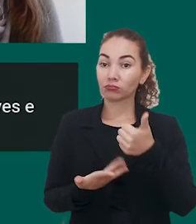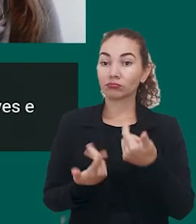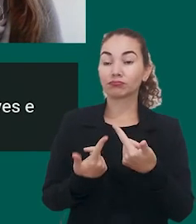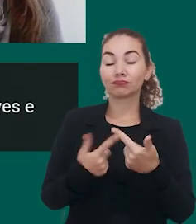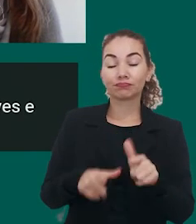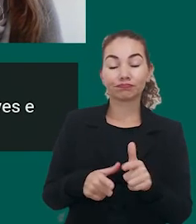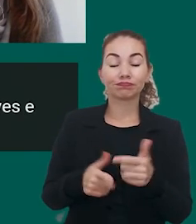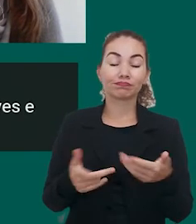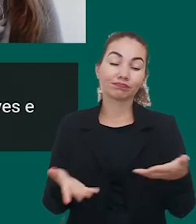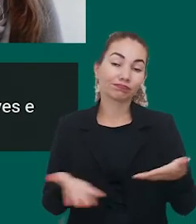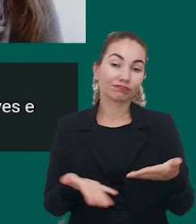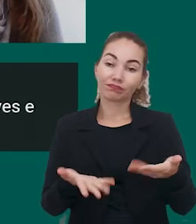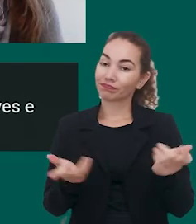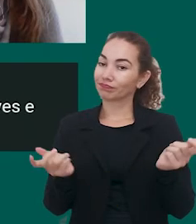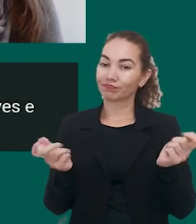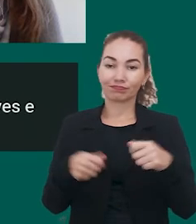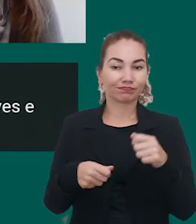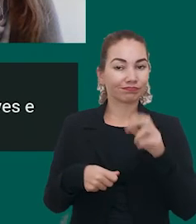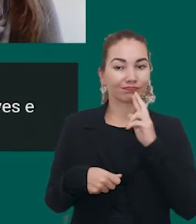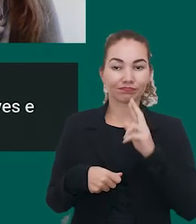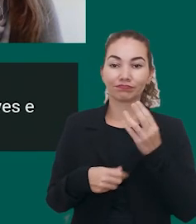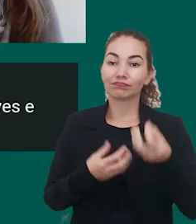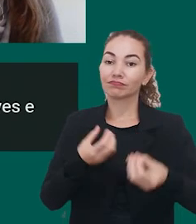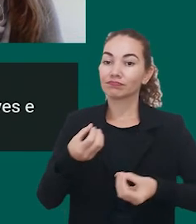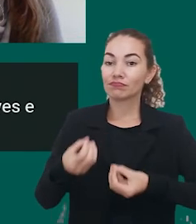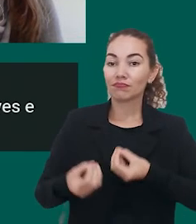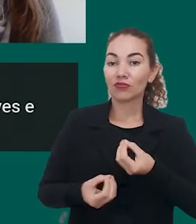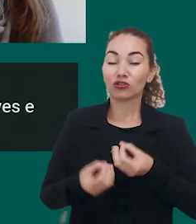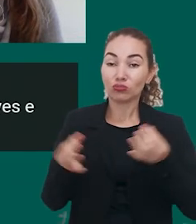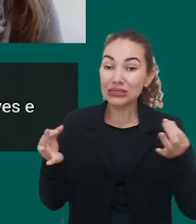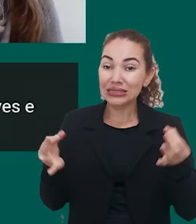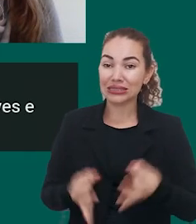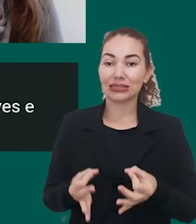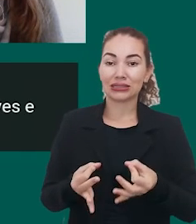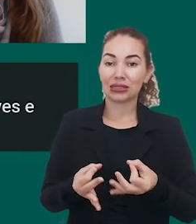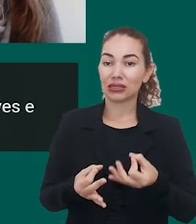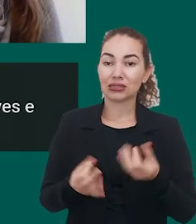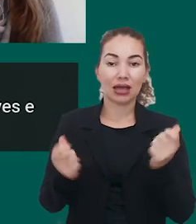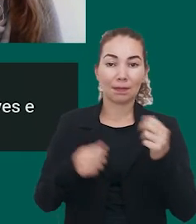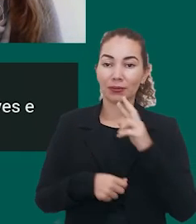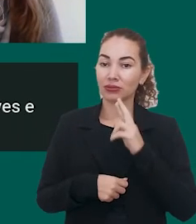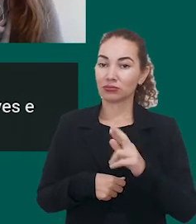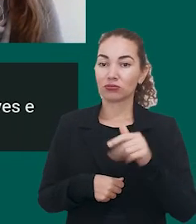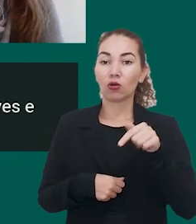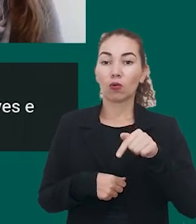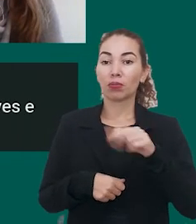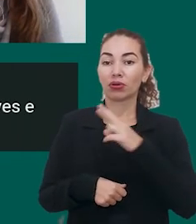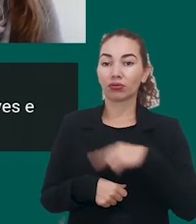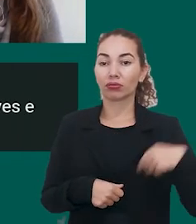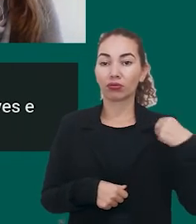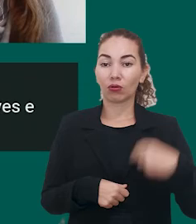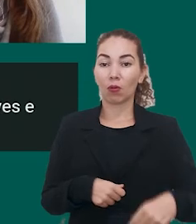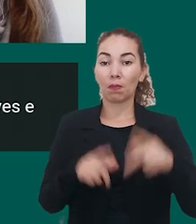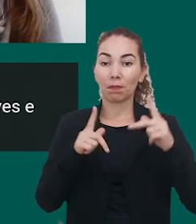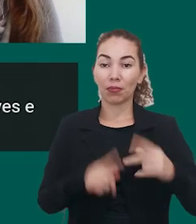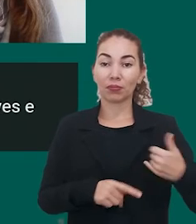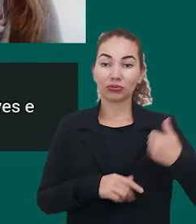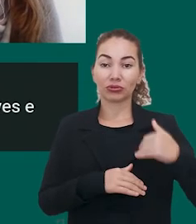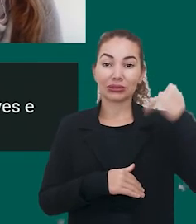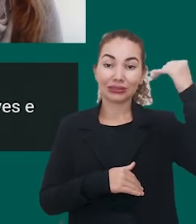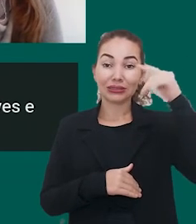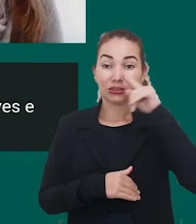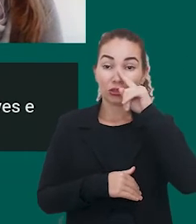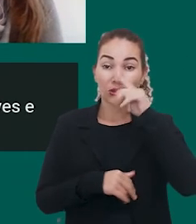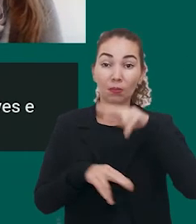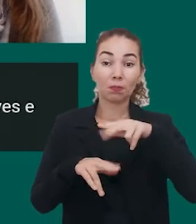gente não é capaz de dizer com solidez sobre a eficácia da Coronavac para indivíduos idosos graves,